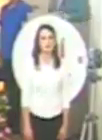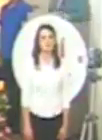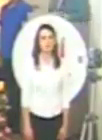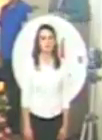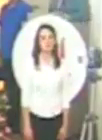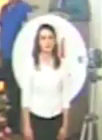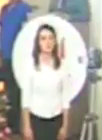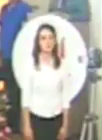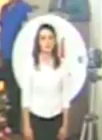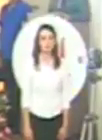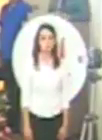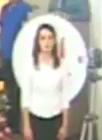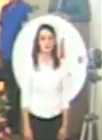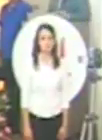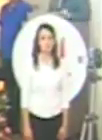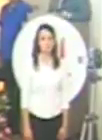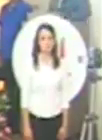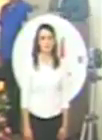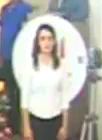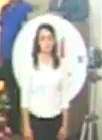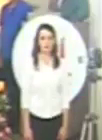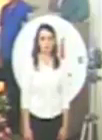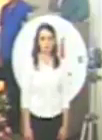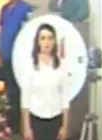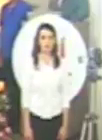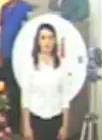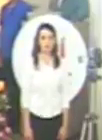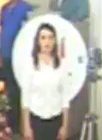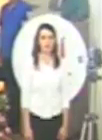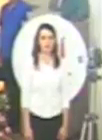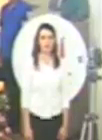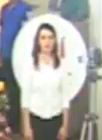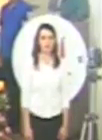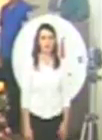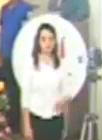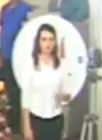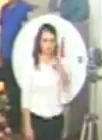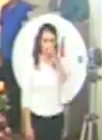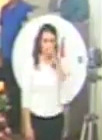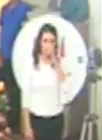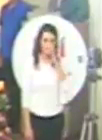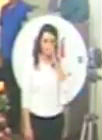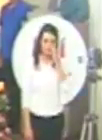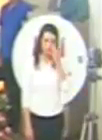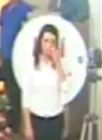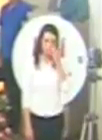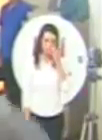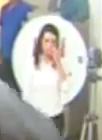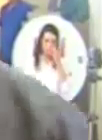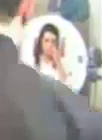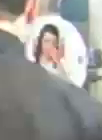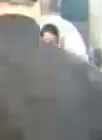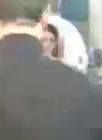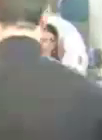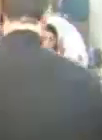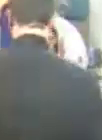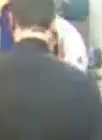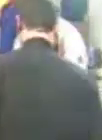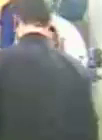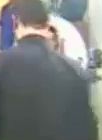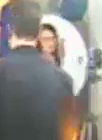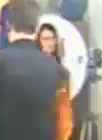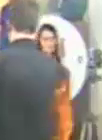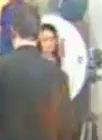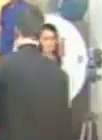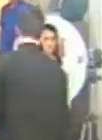mundo. Do que a terra mais garrida, teus sonhos lindos